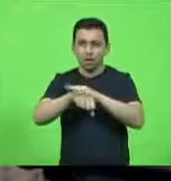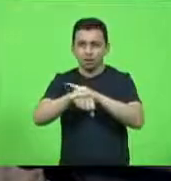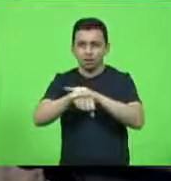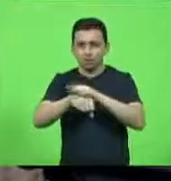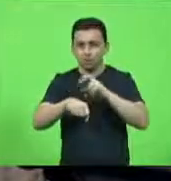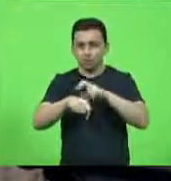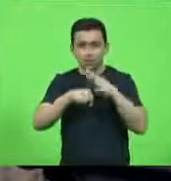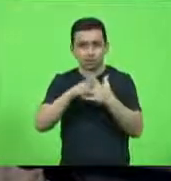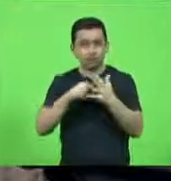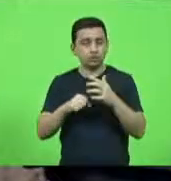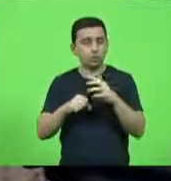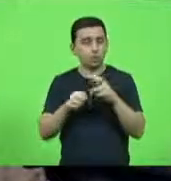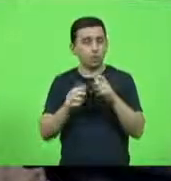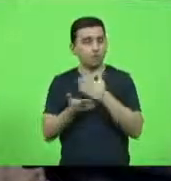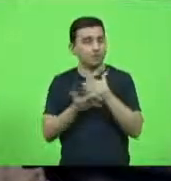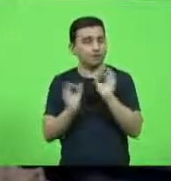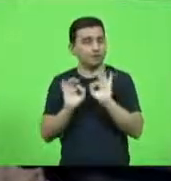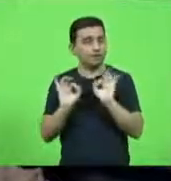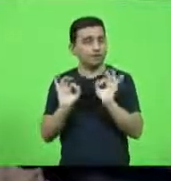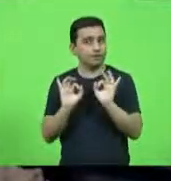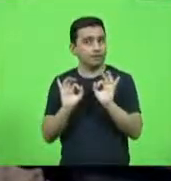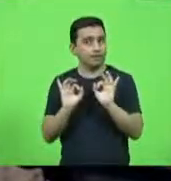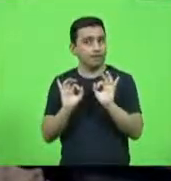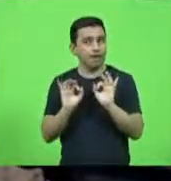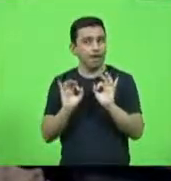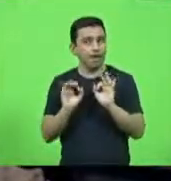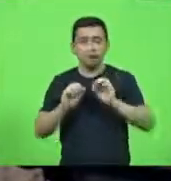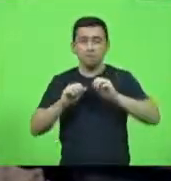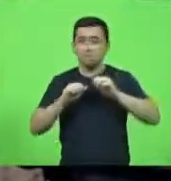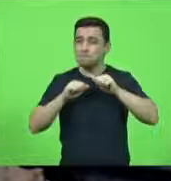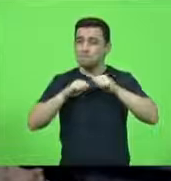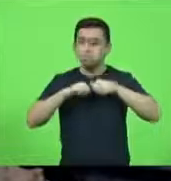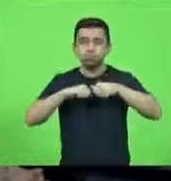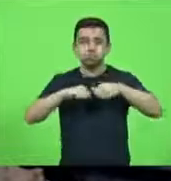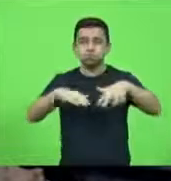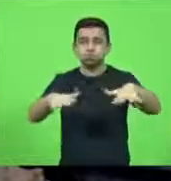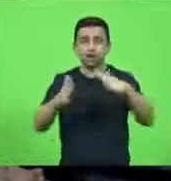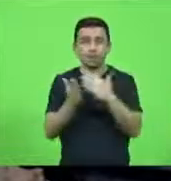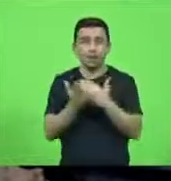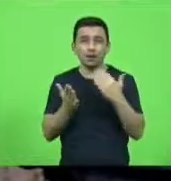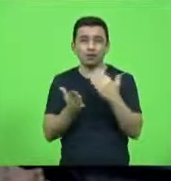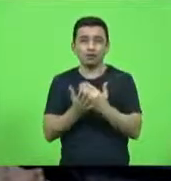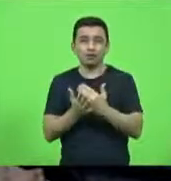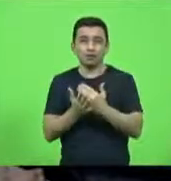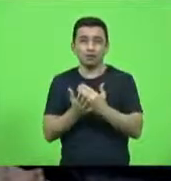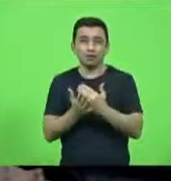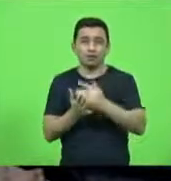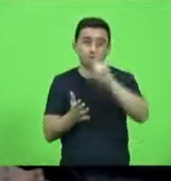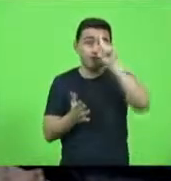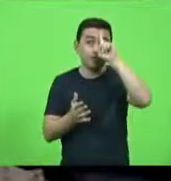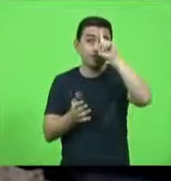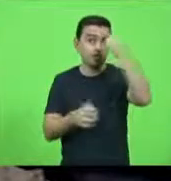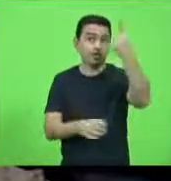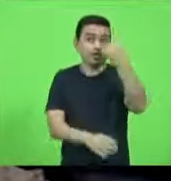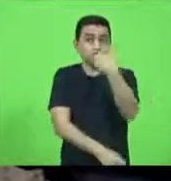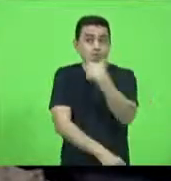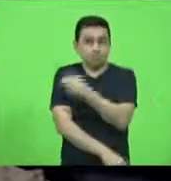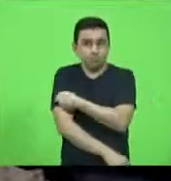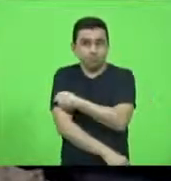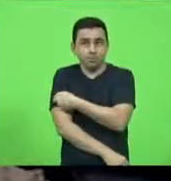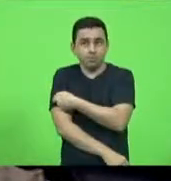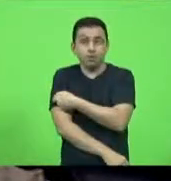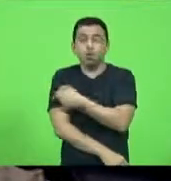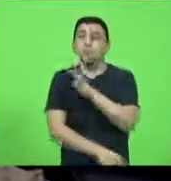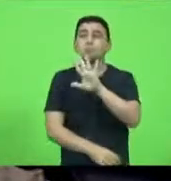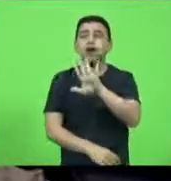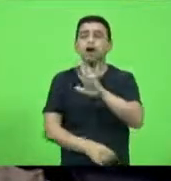A pandemia começou a maior dos últimos 100 anos, inventaram uma vacina e o projeto